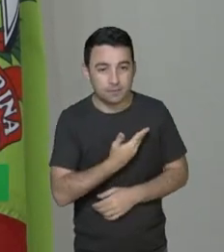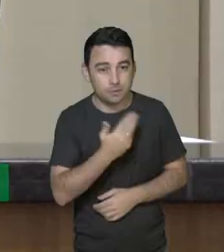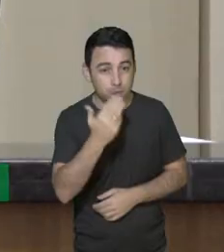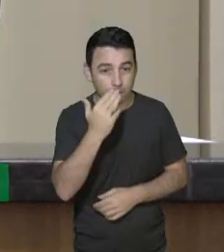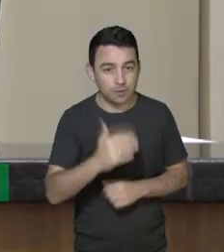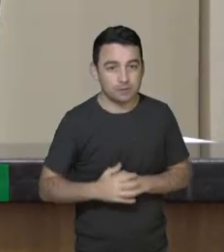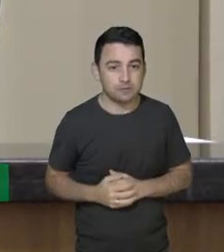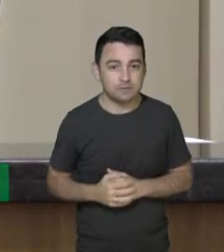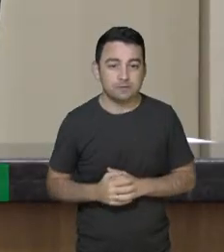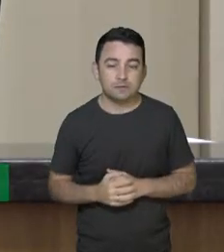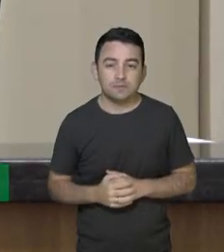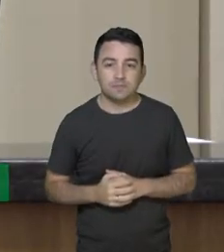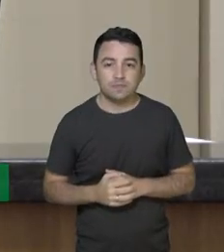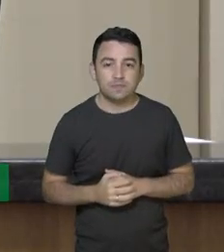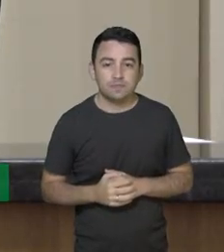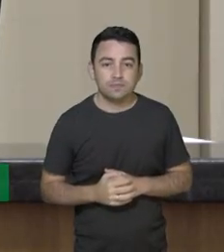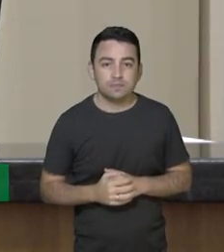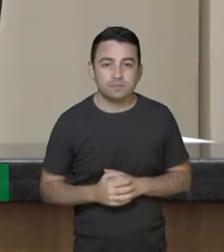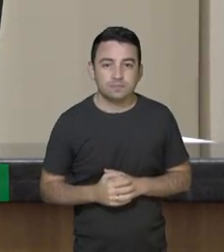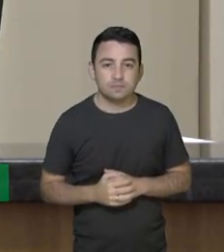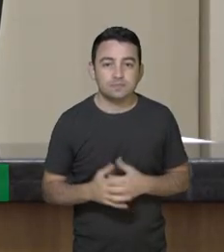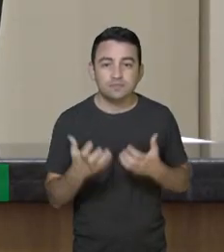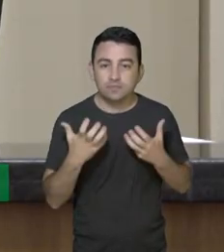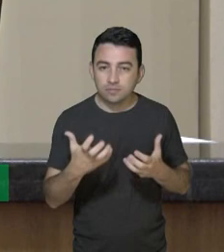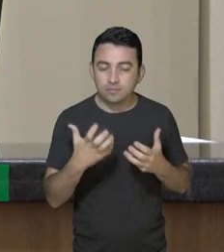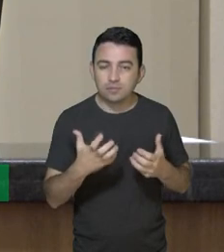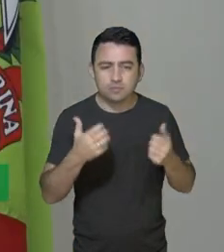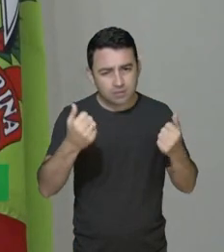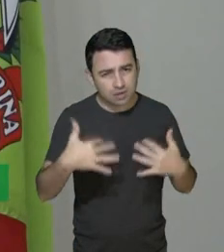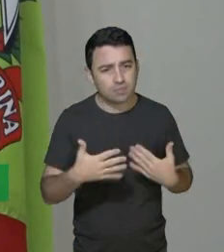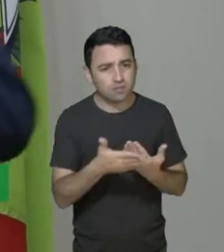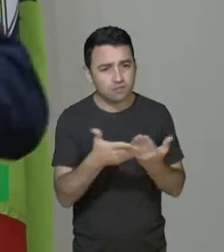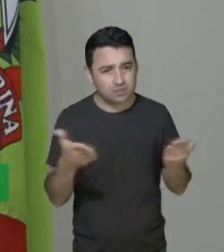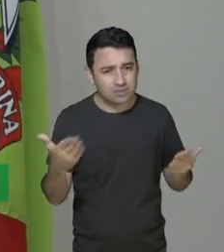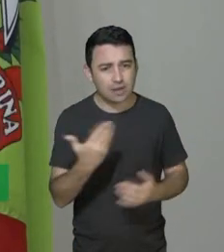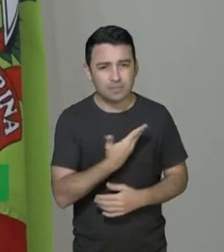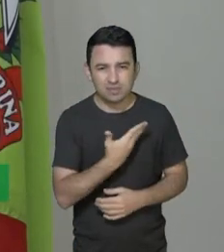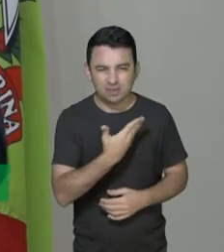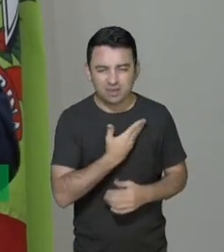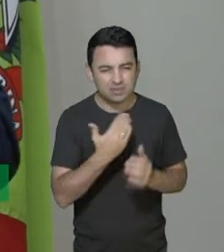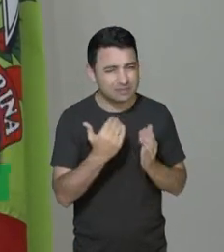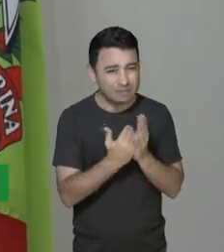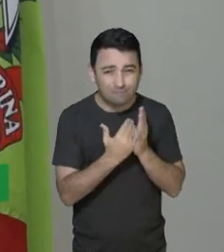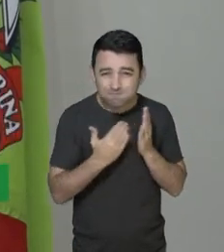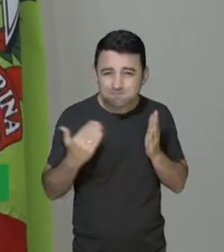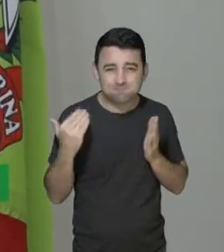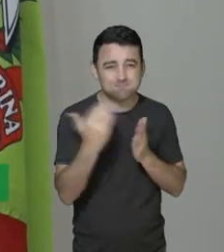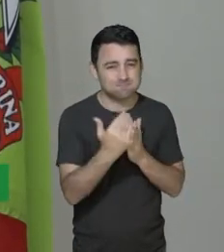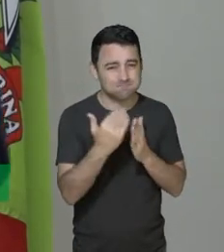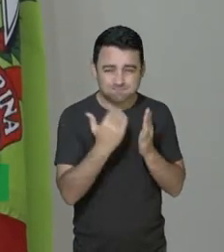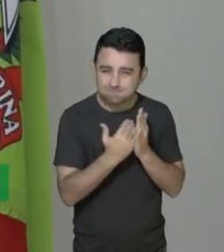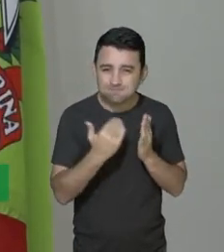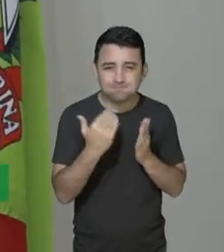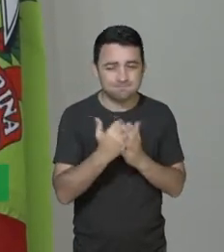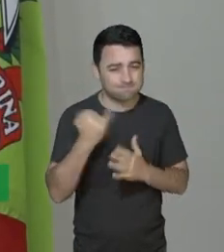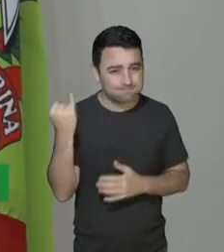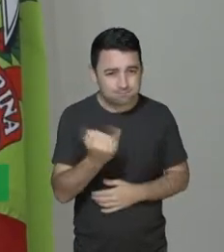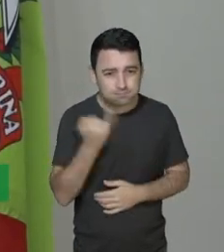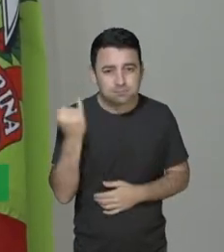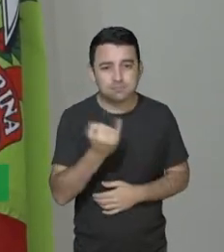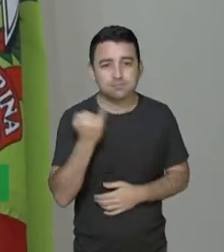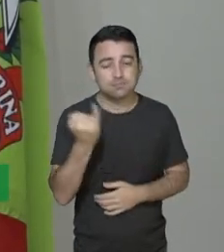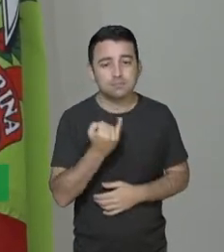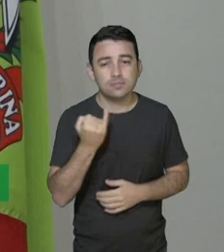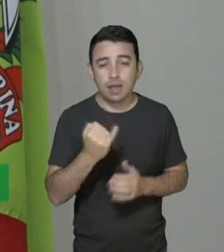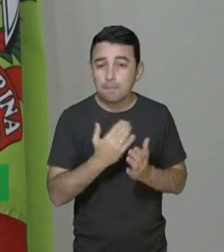Sopelsa. Queria dizer para vocês que a amizade foi tão grande, tão importante que teve aqui,